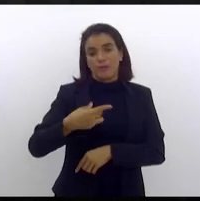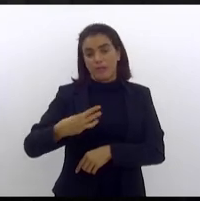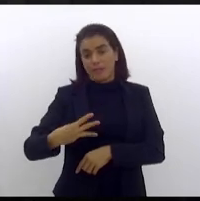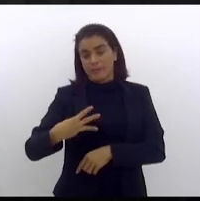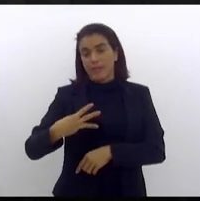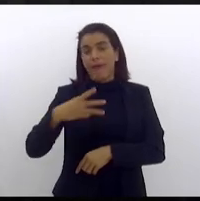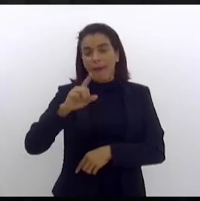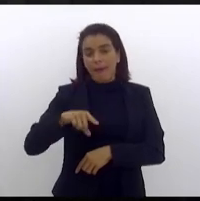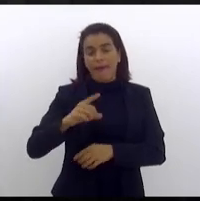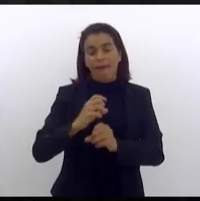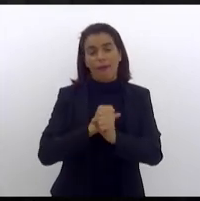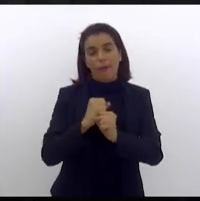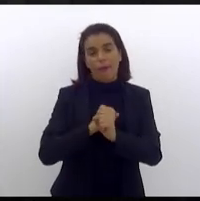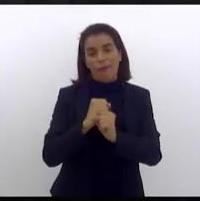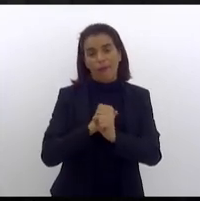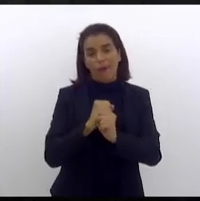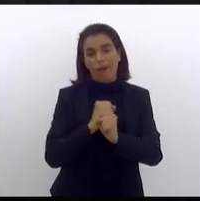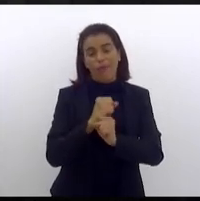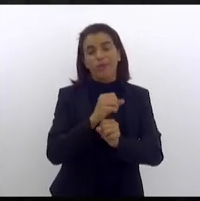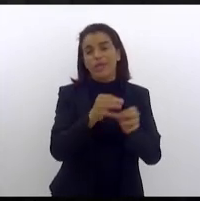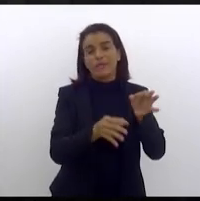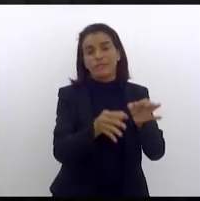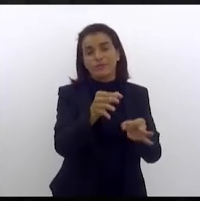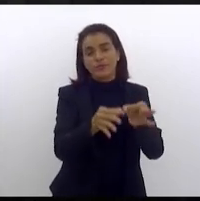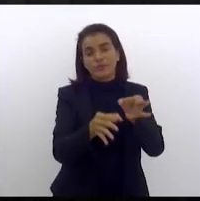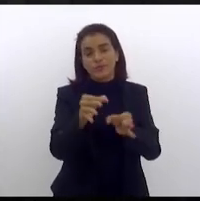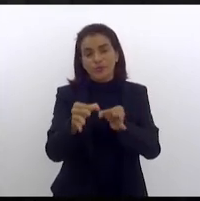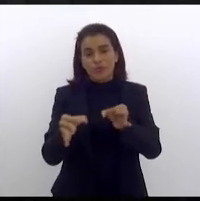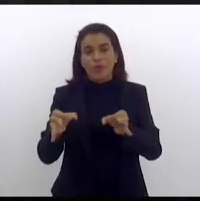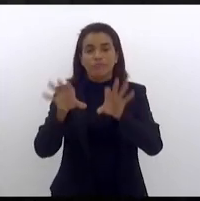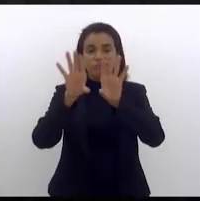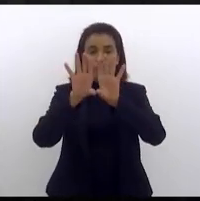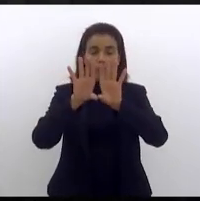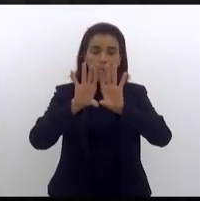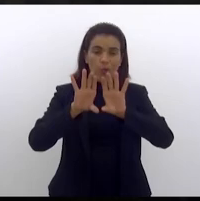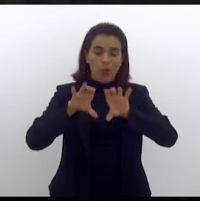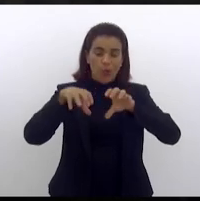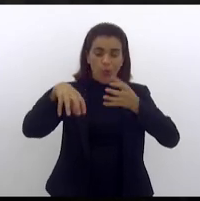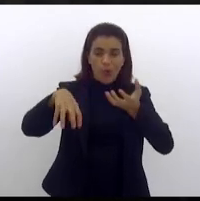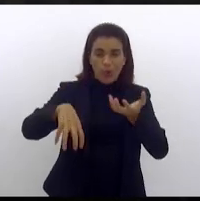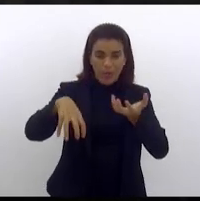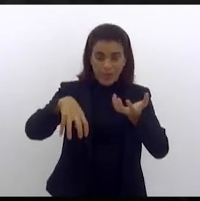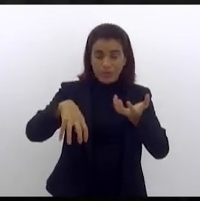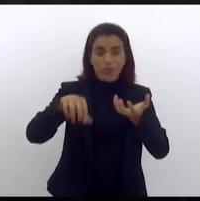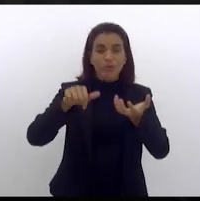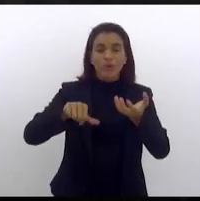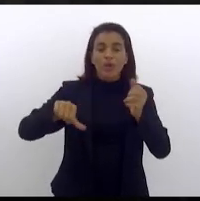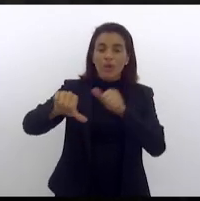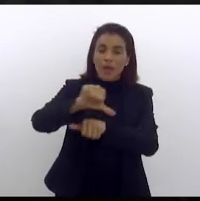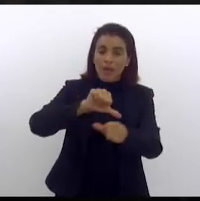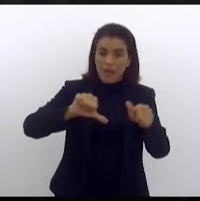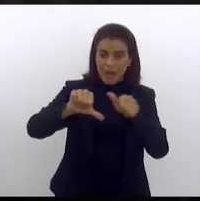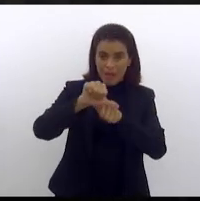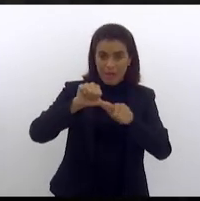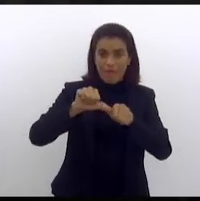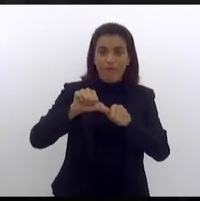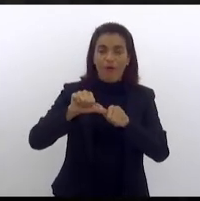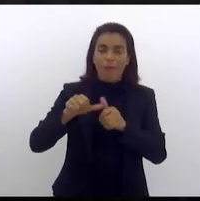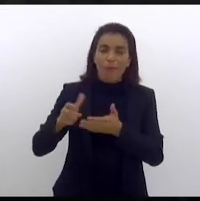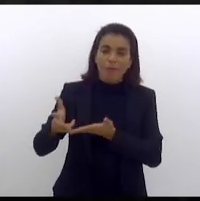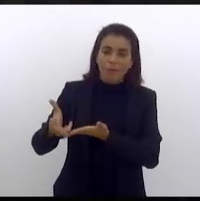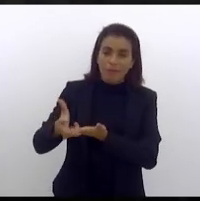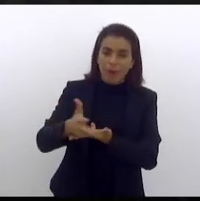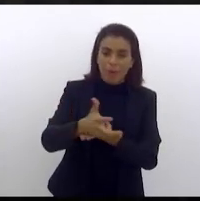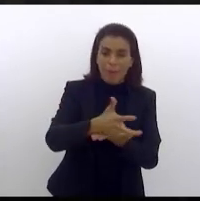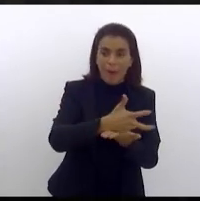seria o ano que tramitar no Congresso Nacional a reforma tributária